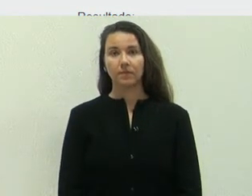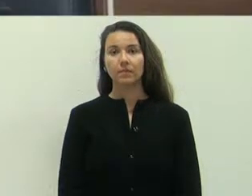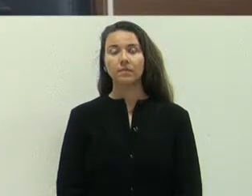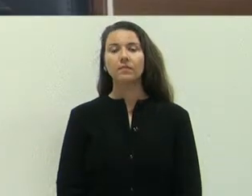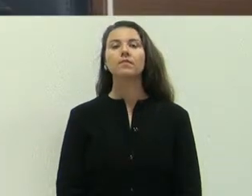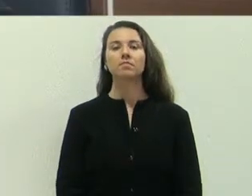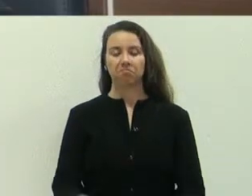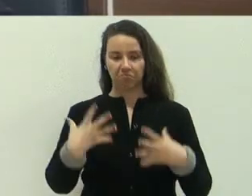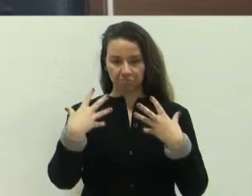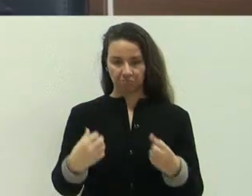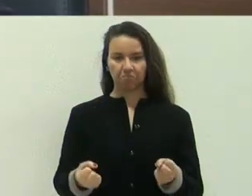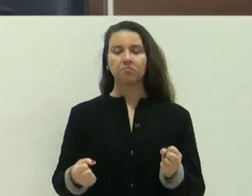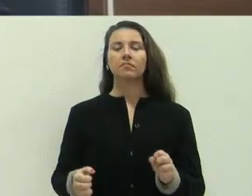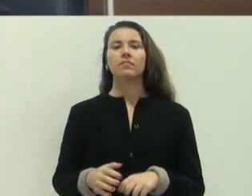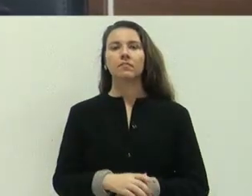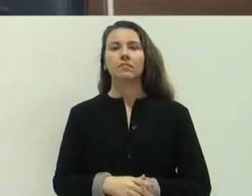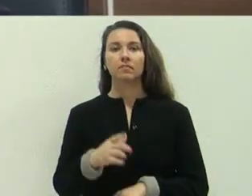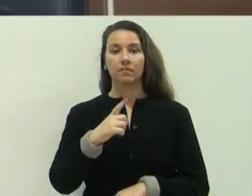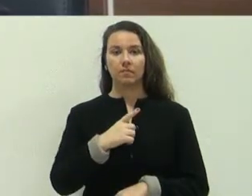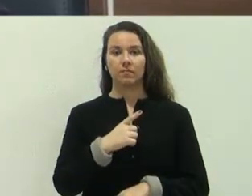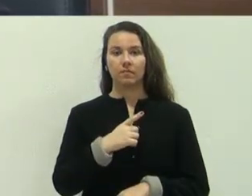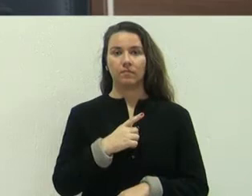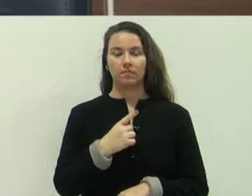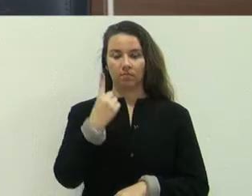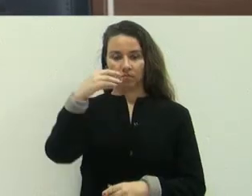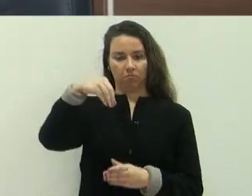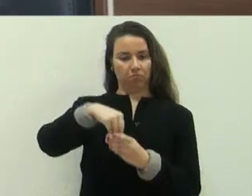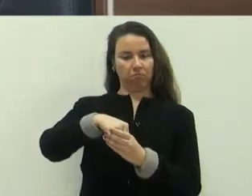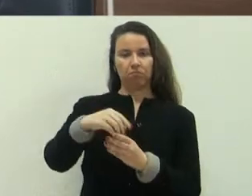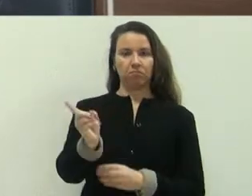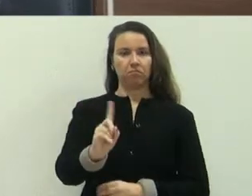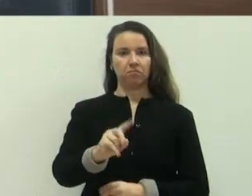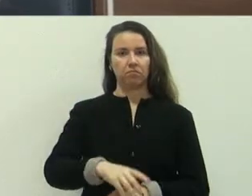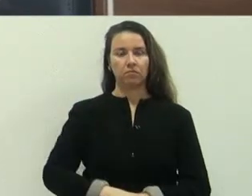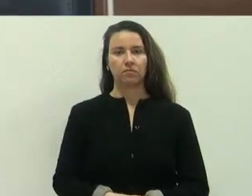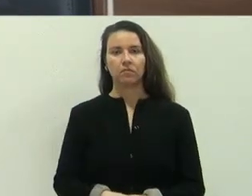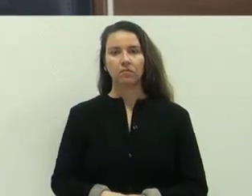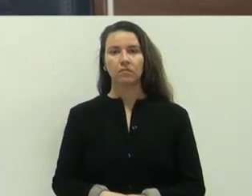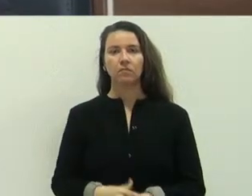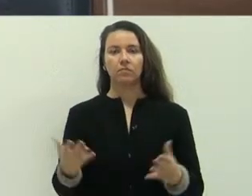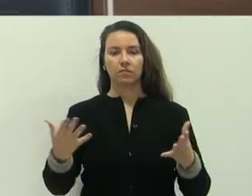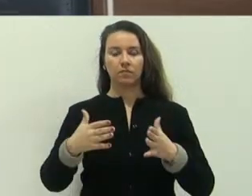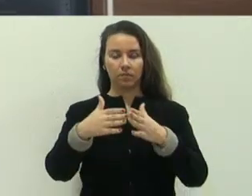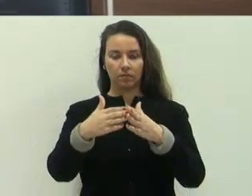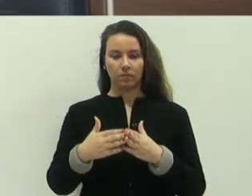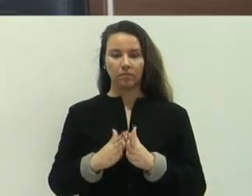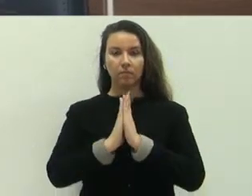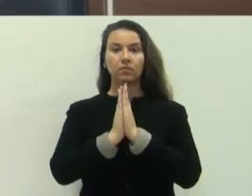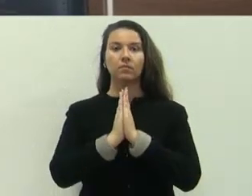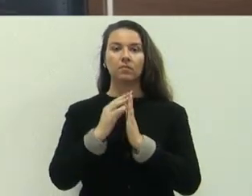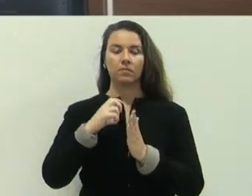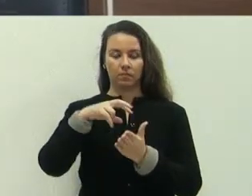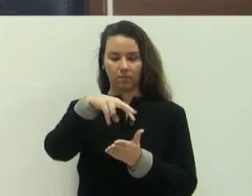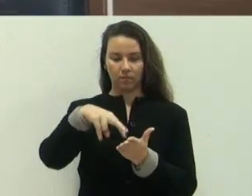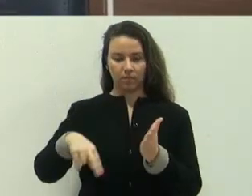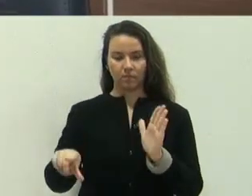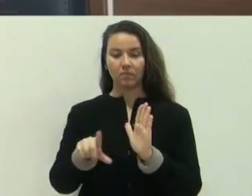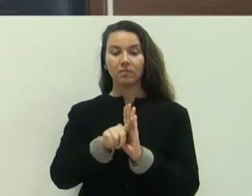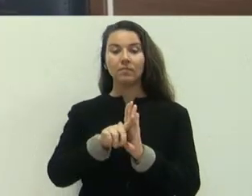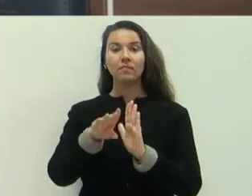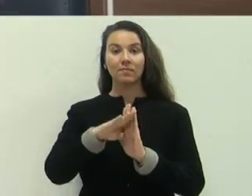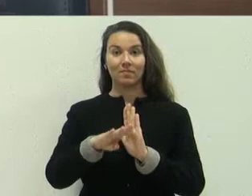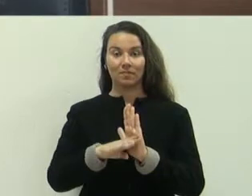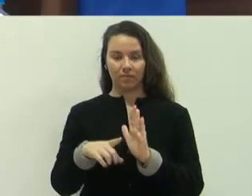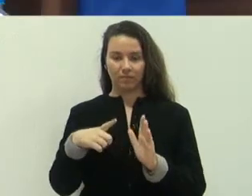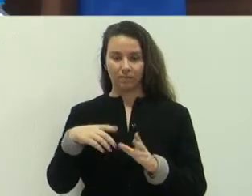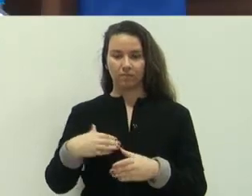Emenda aprovada com um voto contrário. Agora, neste momento, solicito, por favor, a leitura do projeto de lei que está para